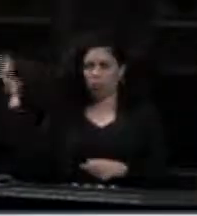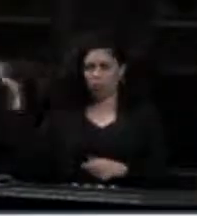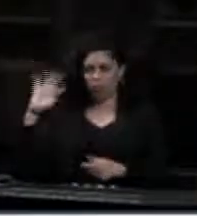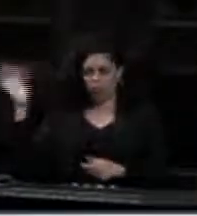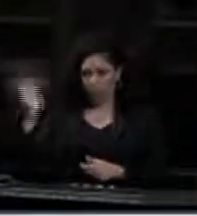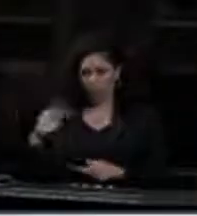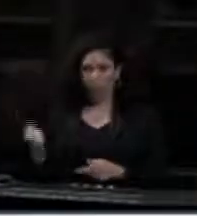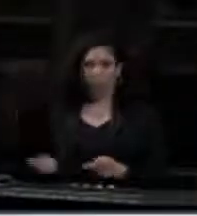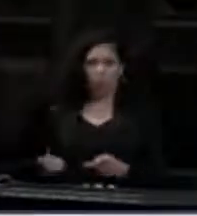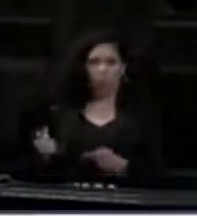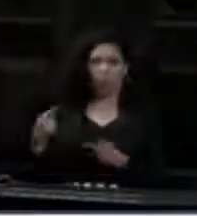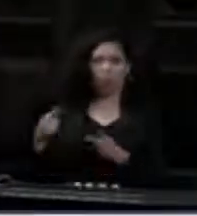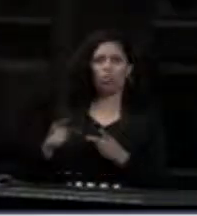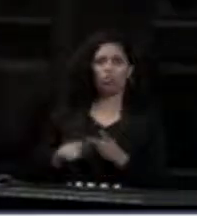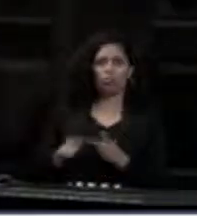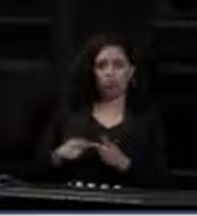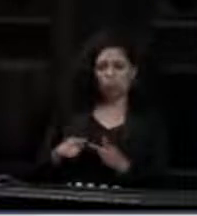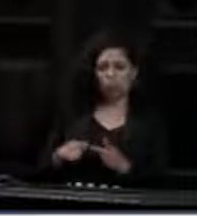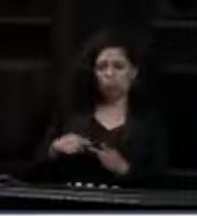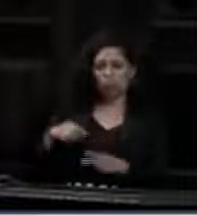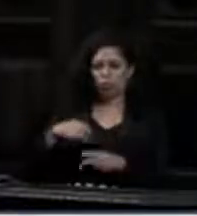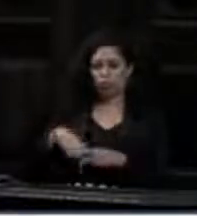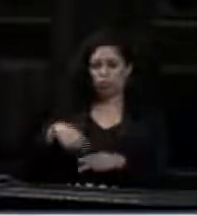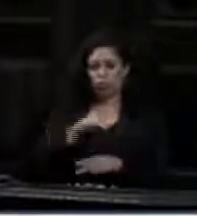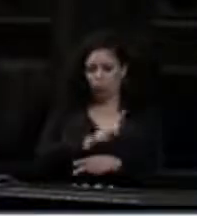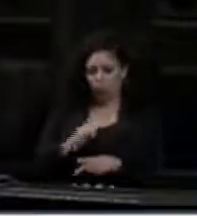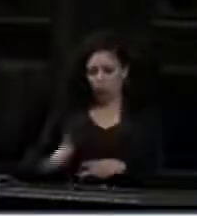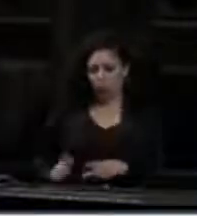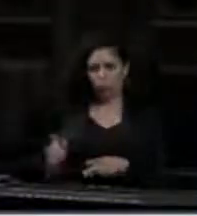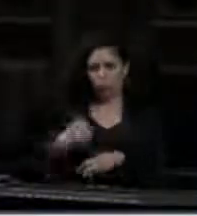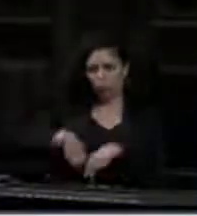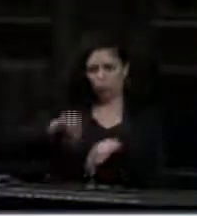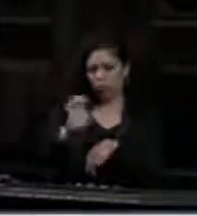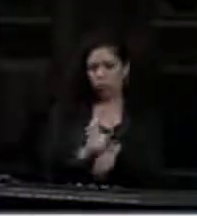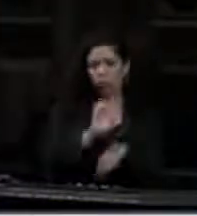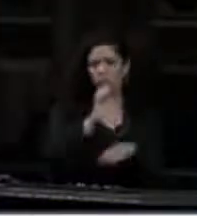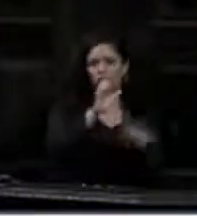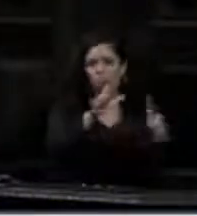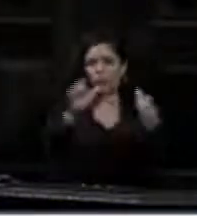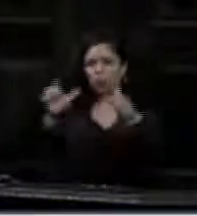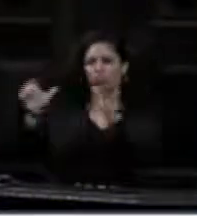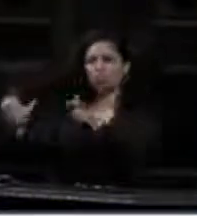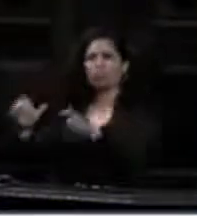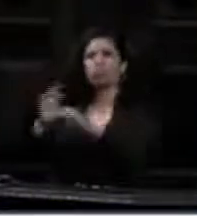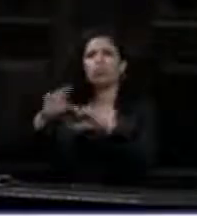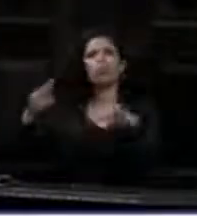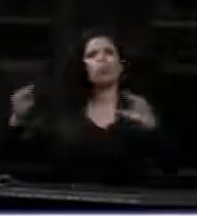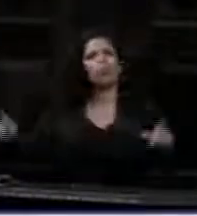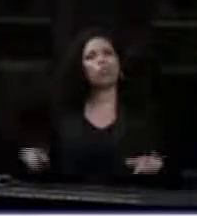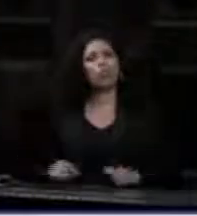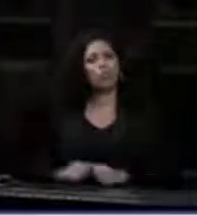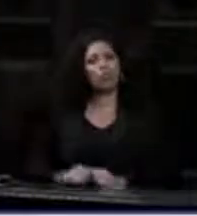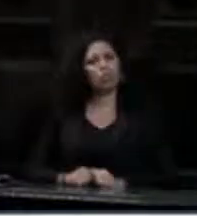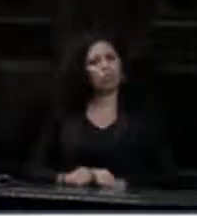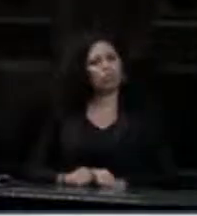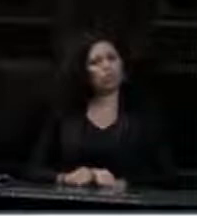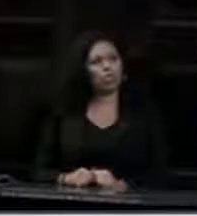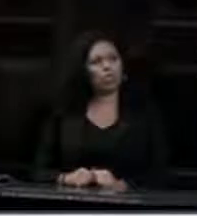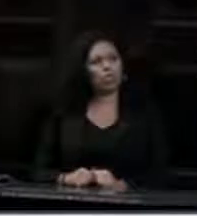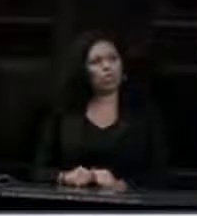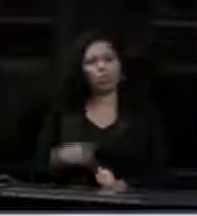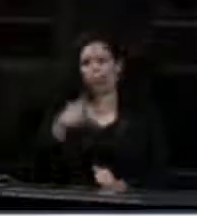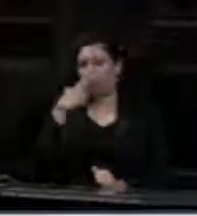parlamento qualificado então eu estou verificando que esse tema